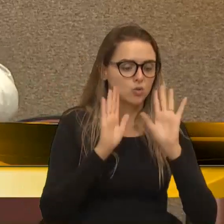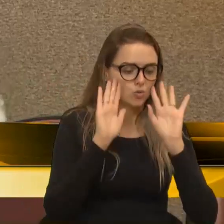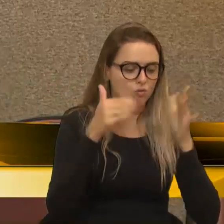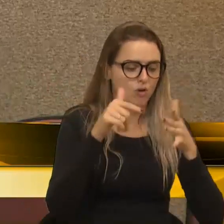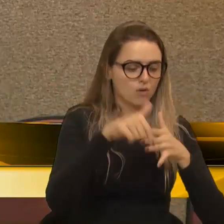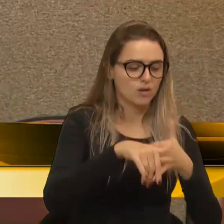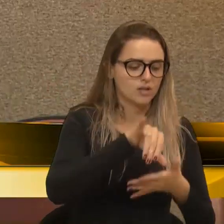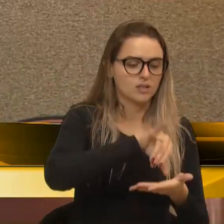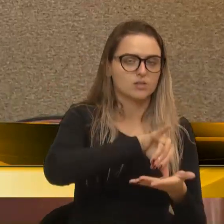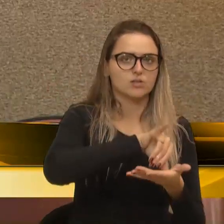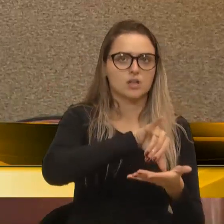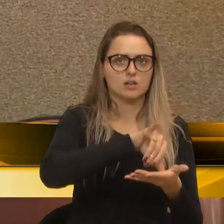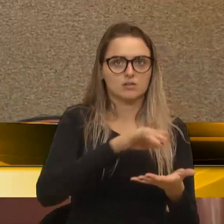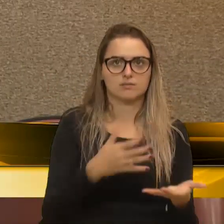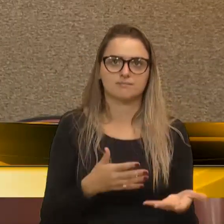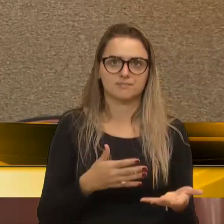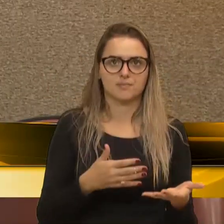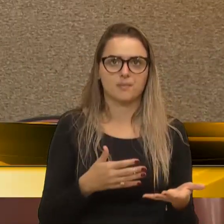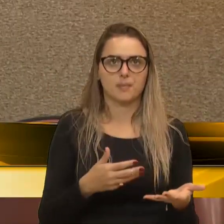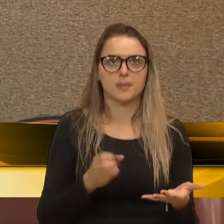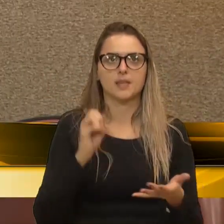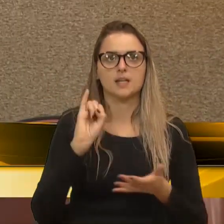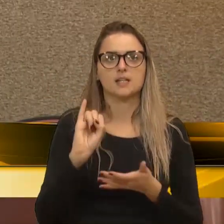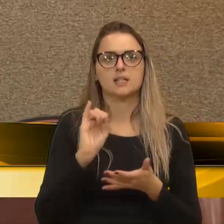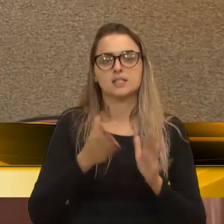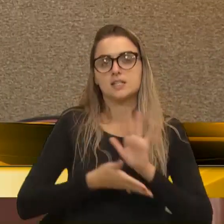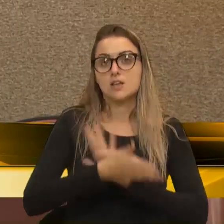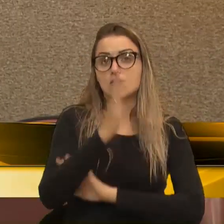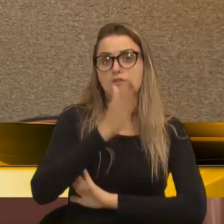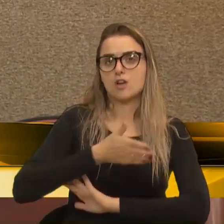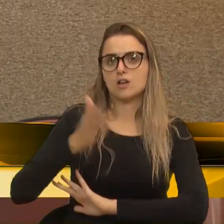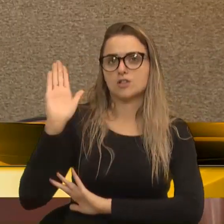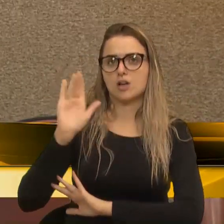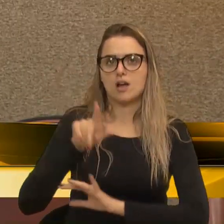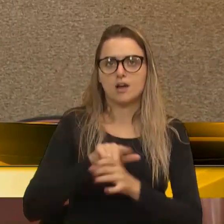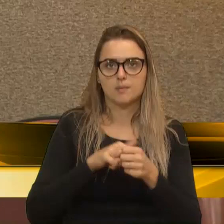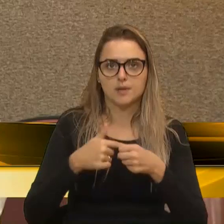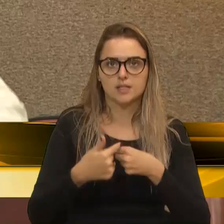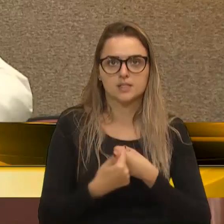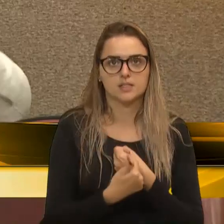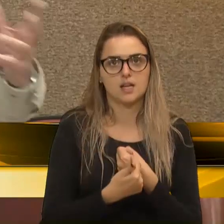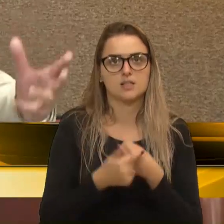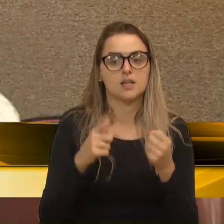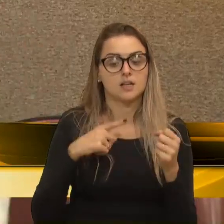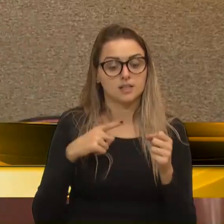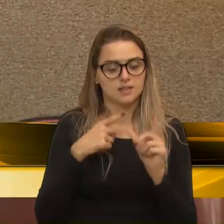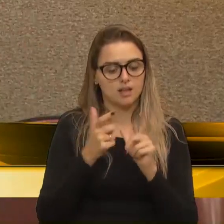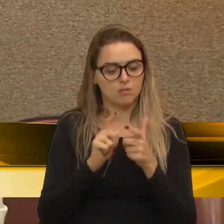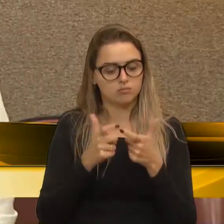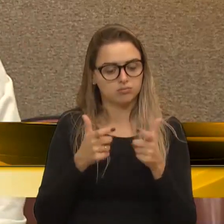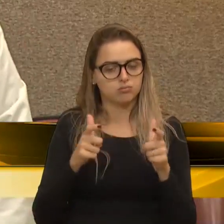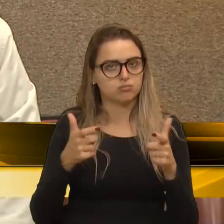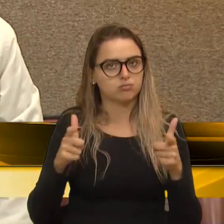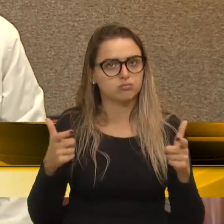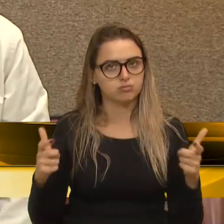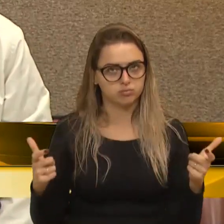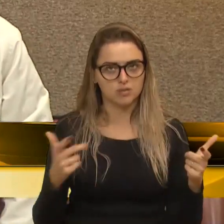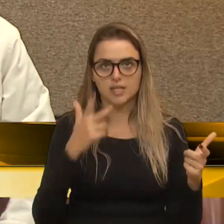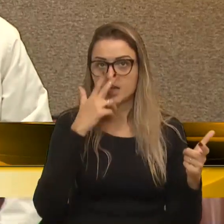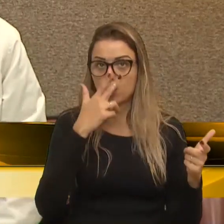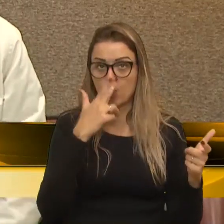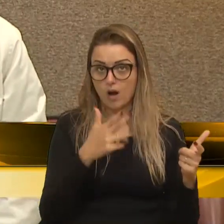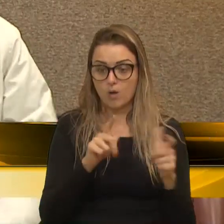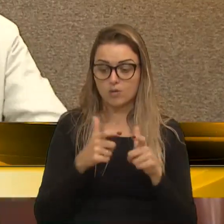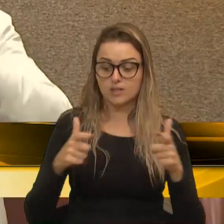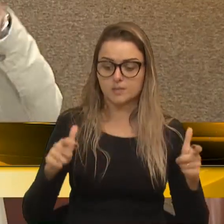no centro. Se nós formos em cidades que estão com um crescimento na mesma proporção